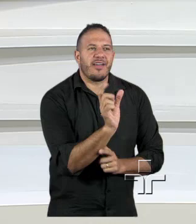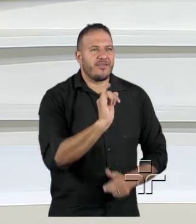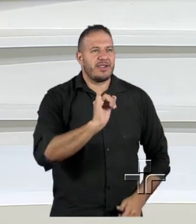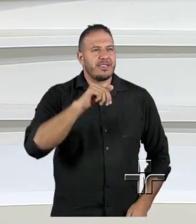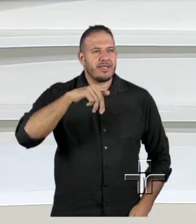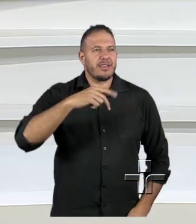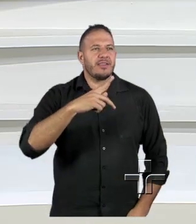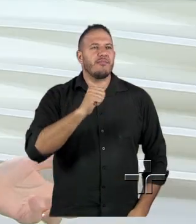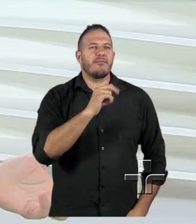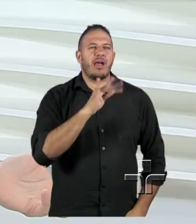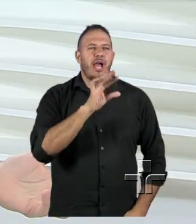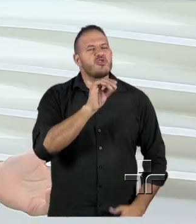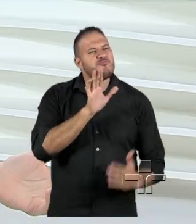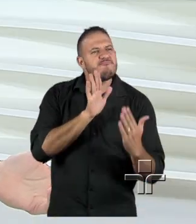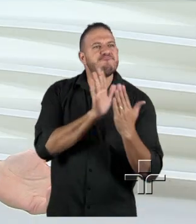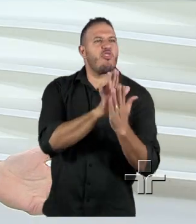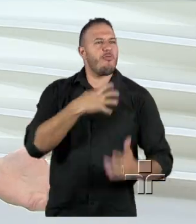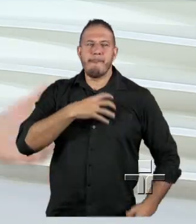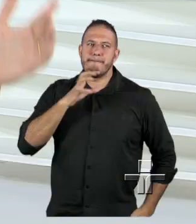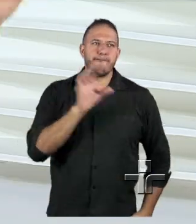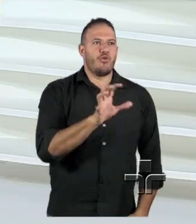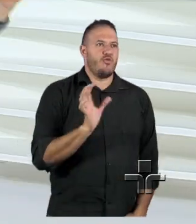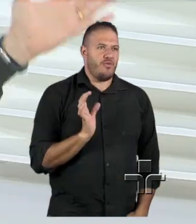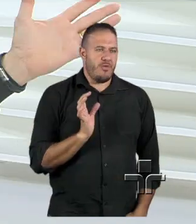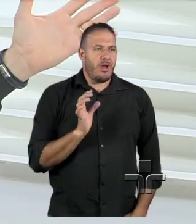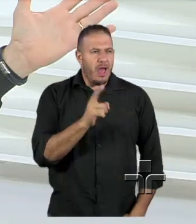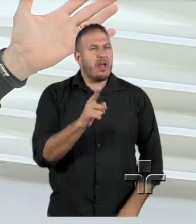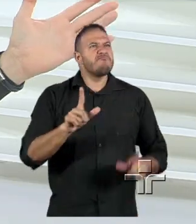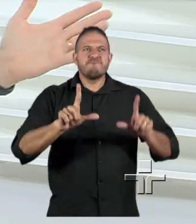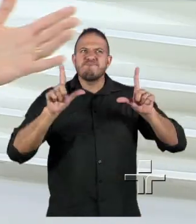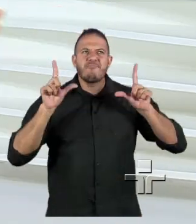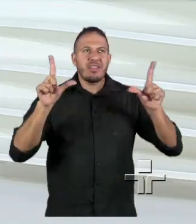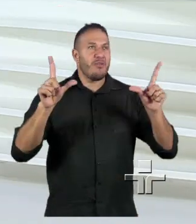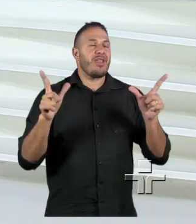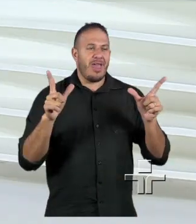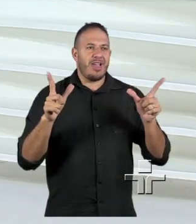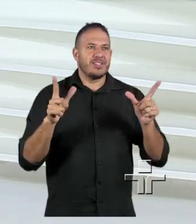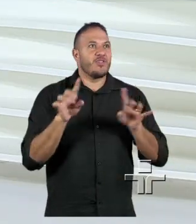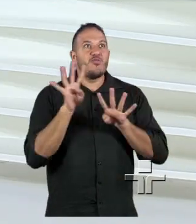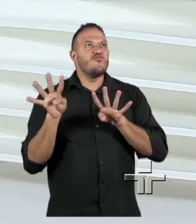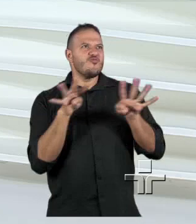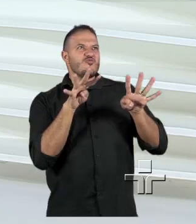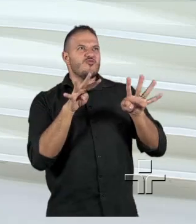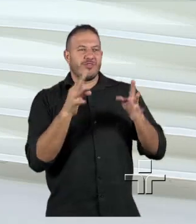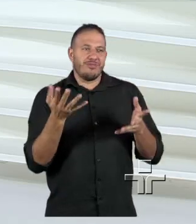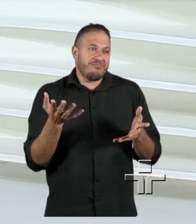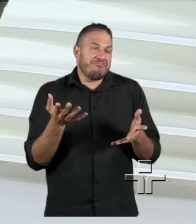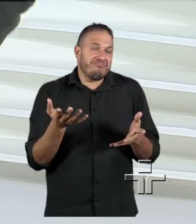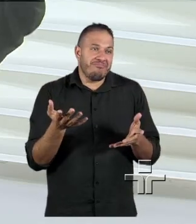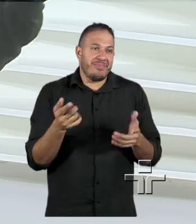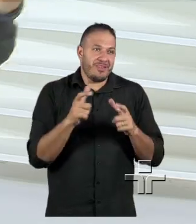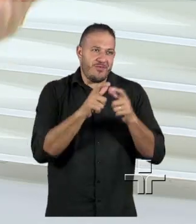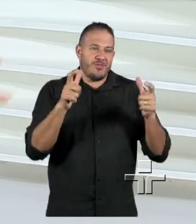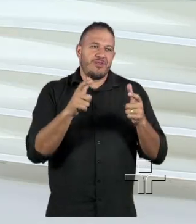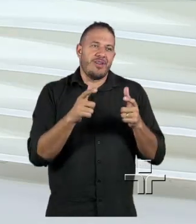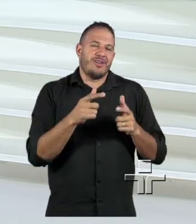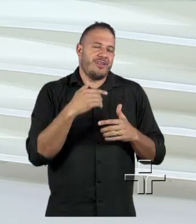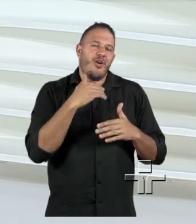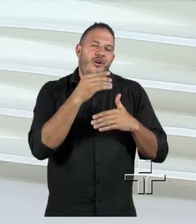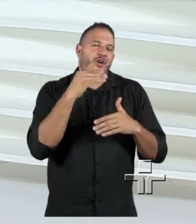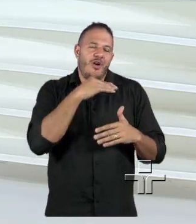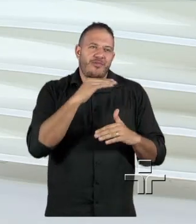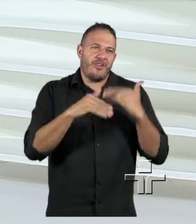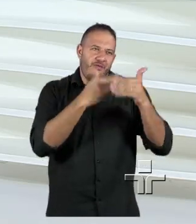né? Veja, o painel é grande, aquilo virou uma grande mídia, aquilo elevou a percepção da marca, claro que junto